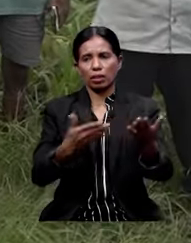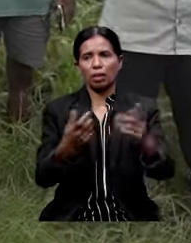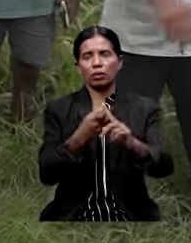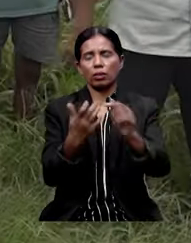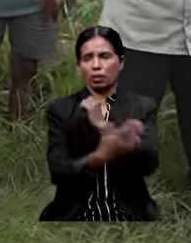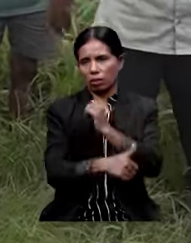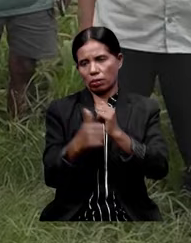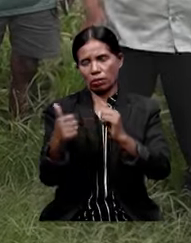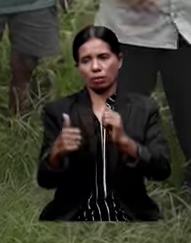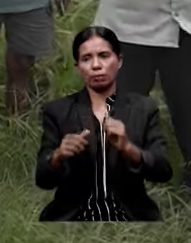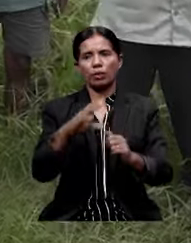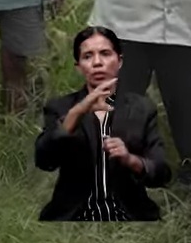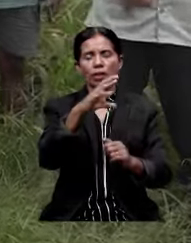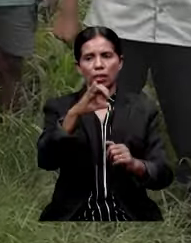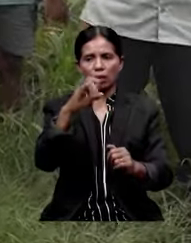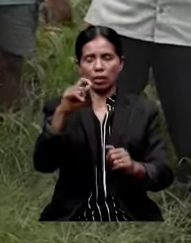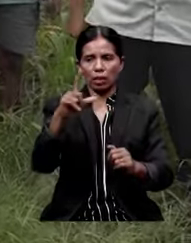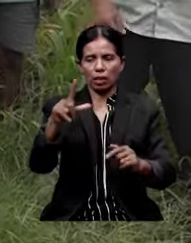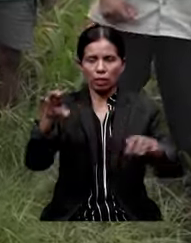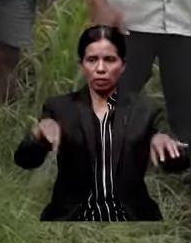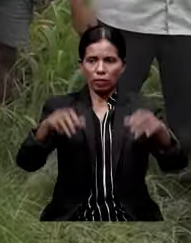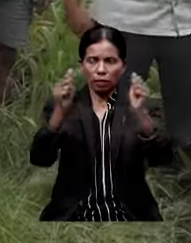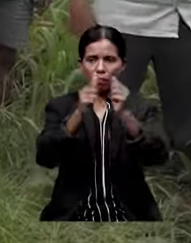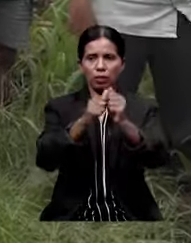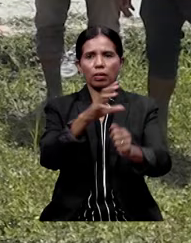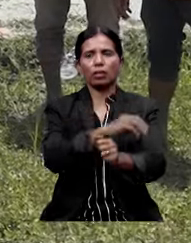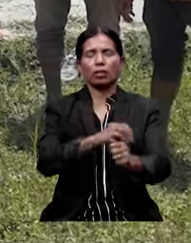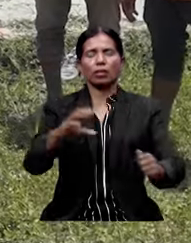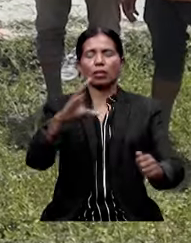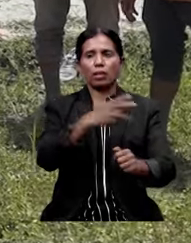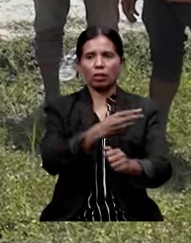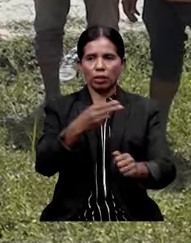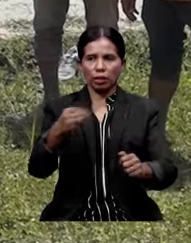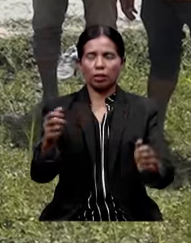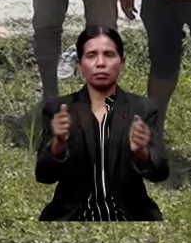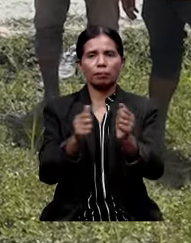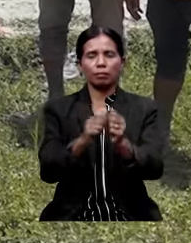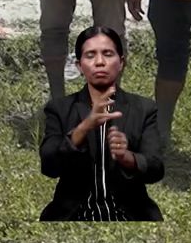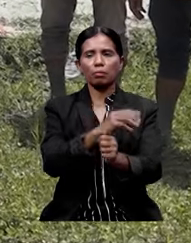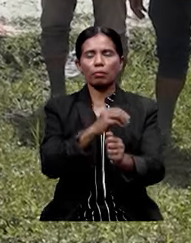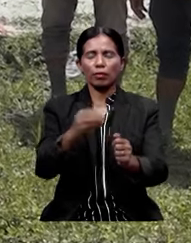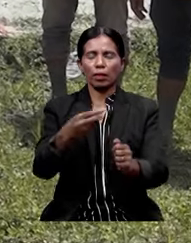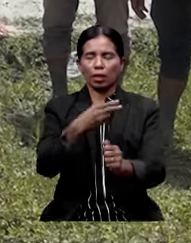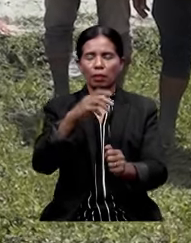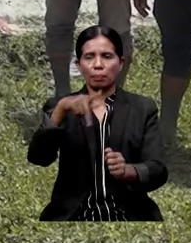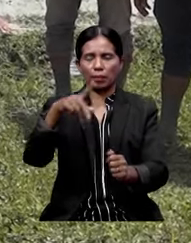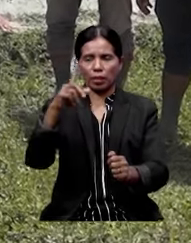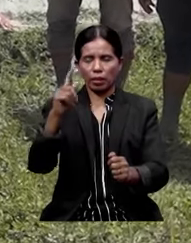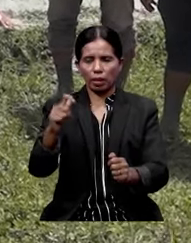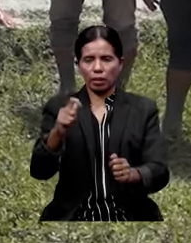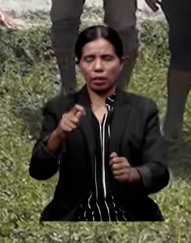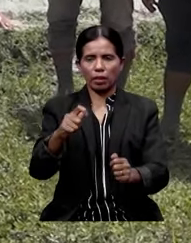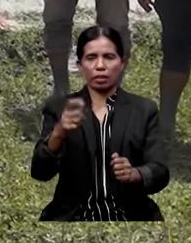Antes ne Câmara Comércio Indústria Timor-Leste, serviço a mútuo co Kadin Indonesia, lihusi Kadin Manggarai Barat no PT